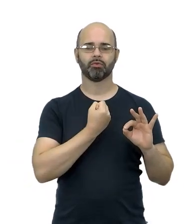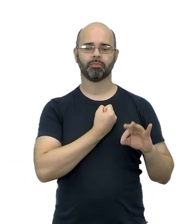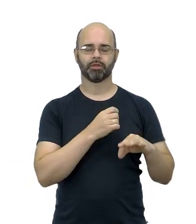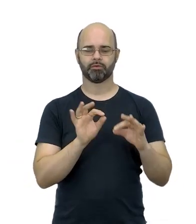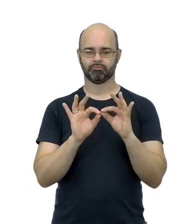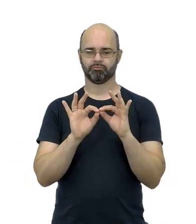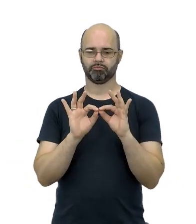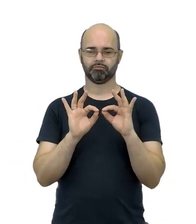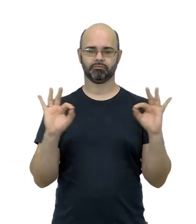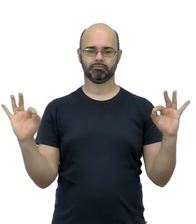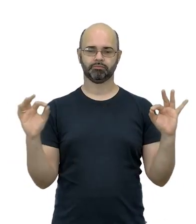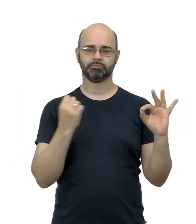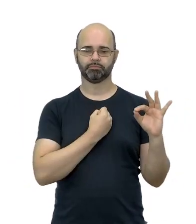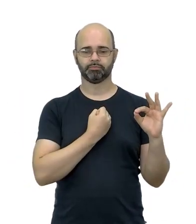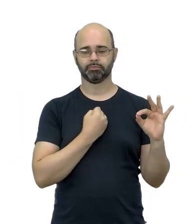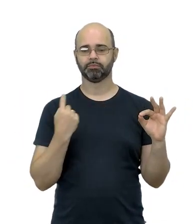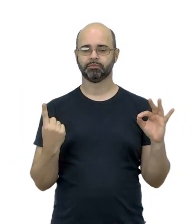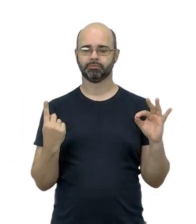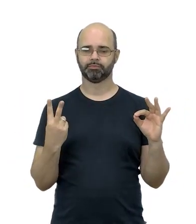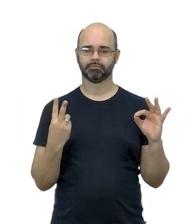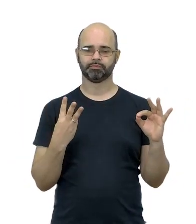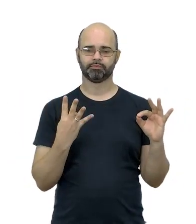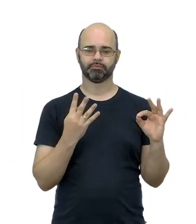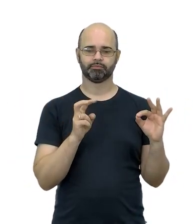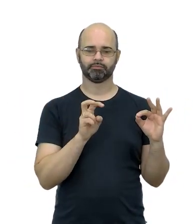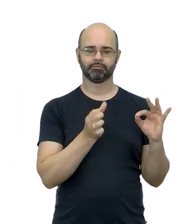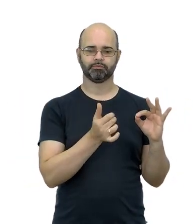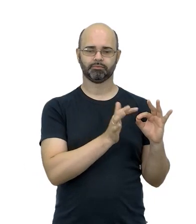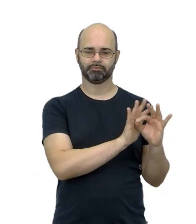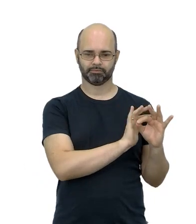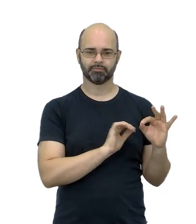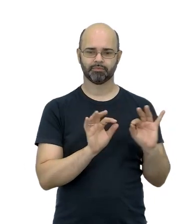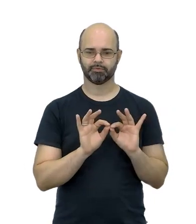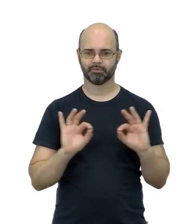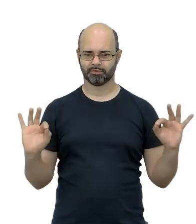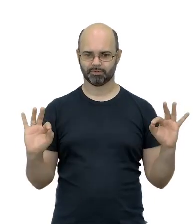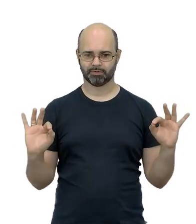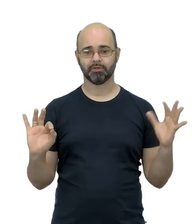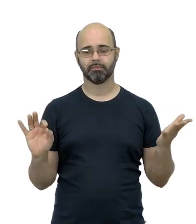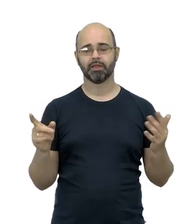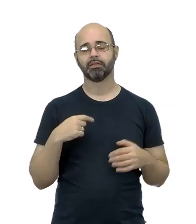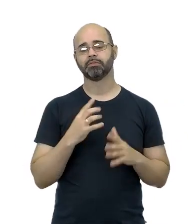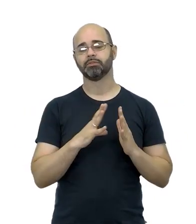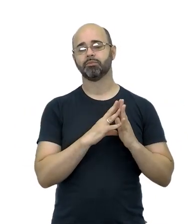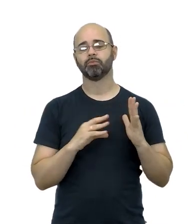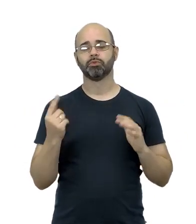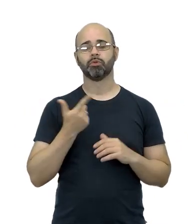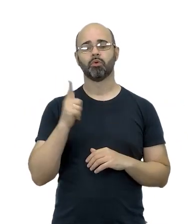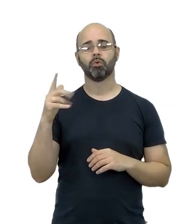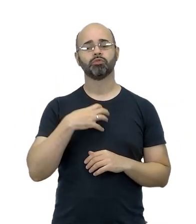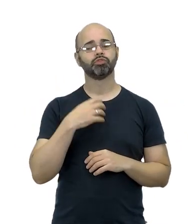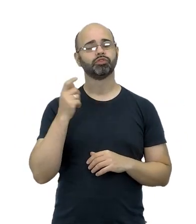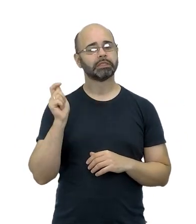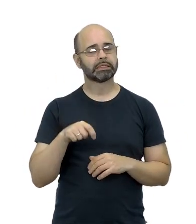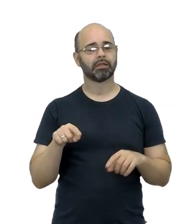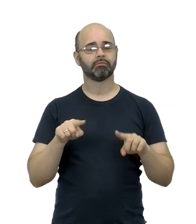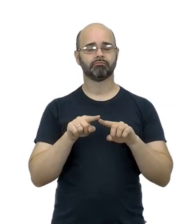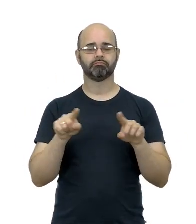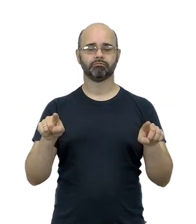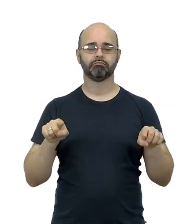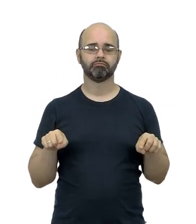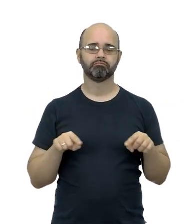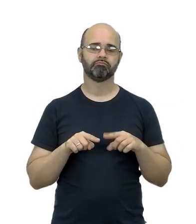modelos representativos dos números. Mas eu também posso constituir um outro modelo a partir das figuras geométricas,